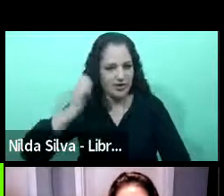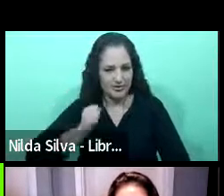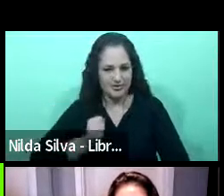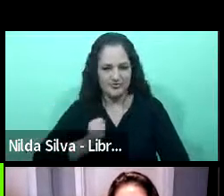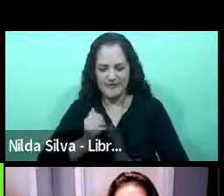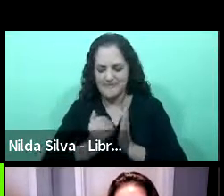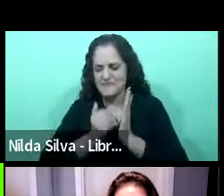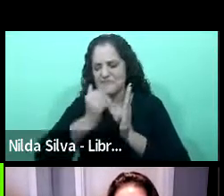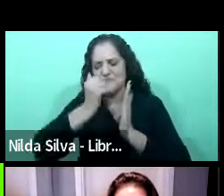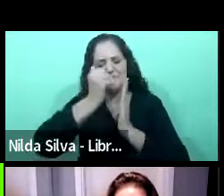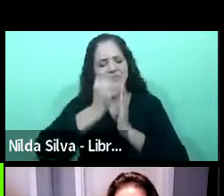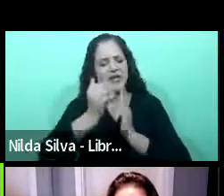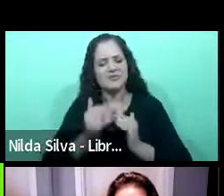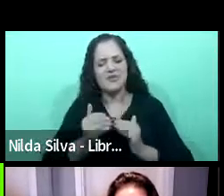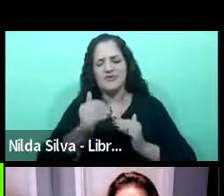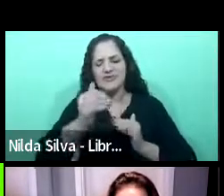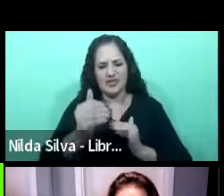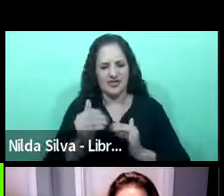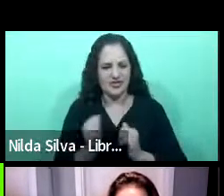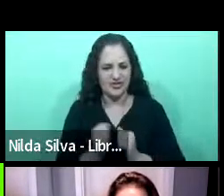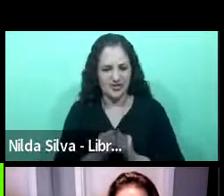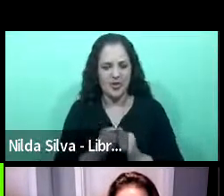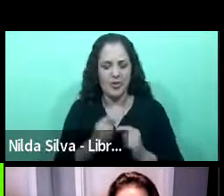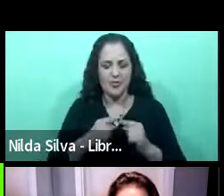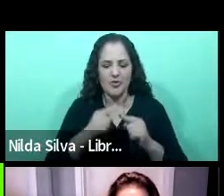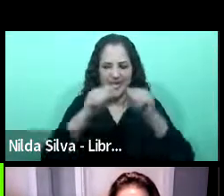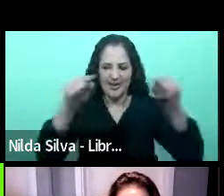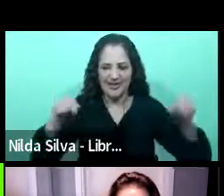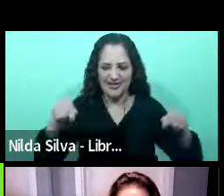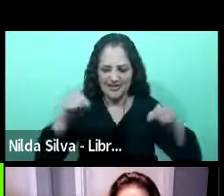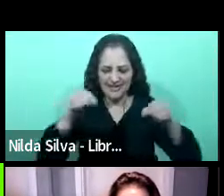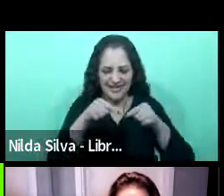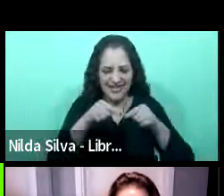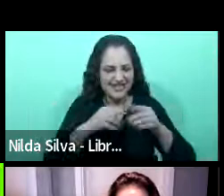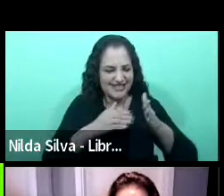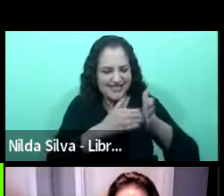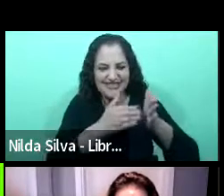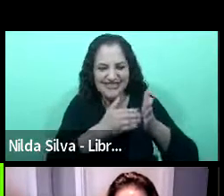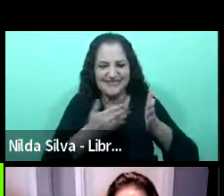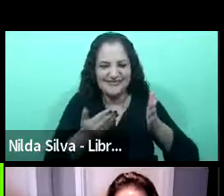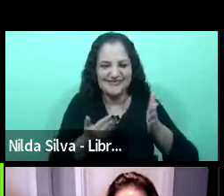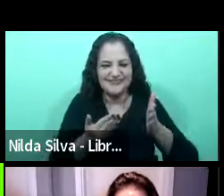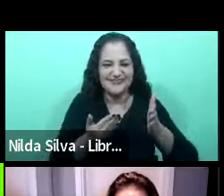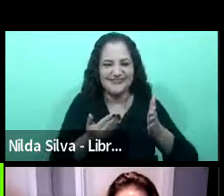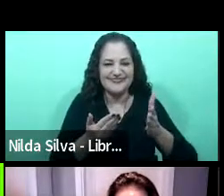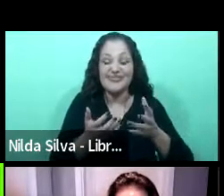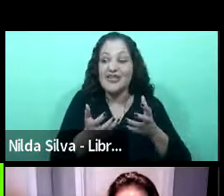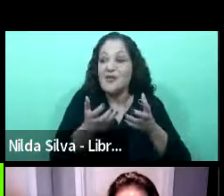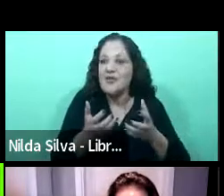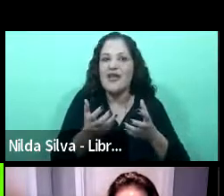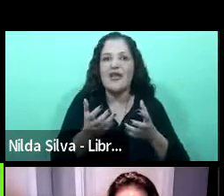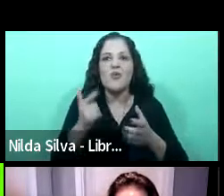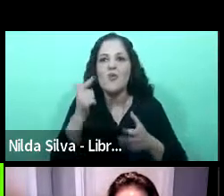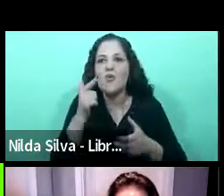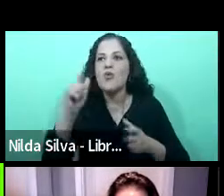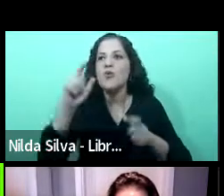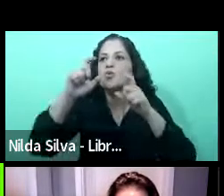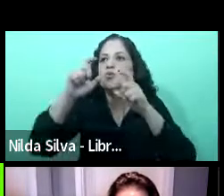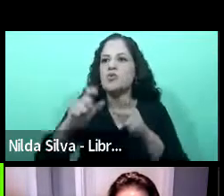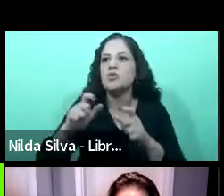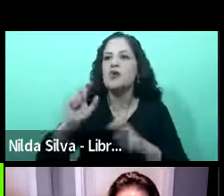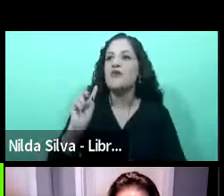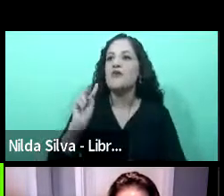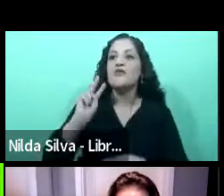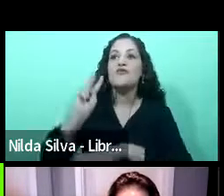aula restrito. Eu gostaria, porque eu me sinto outra pessoa indo até os lugares, conversando com as